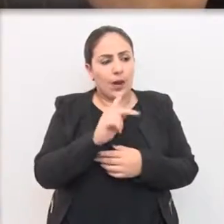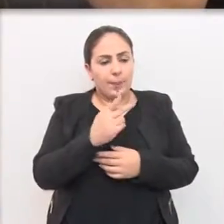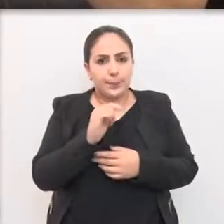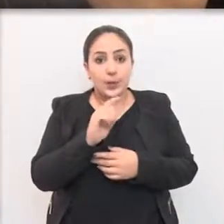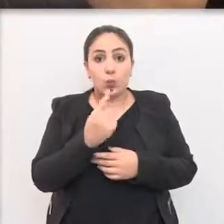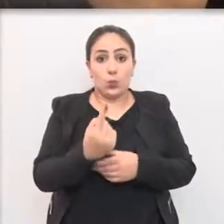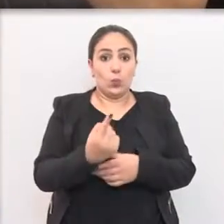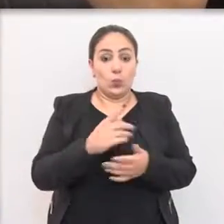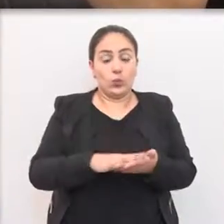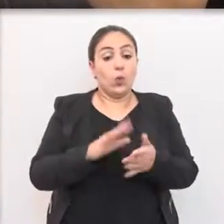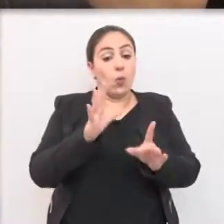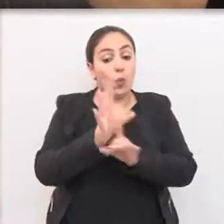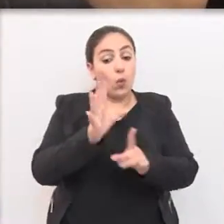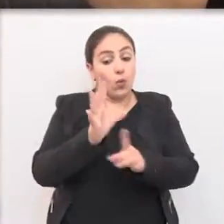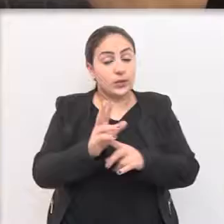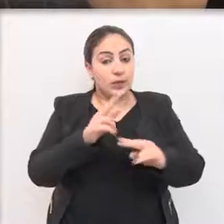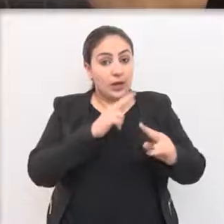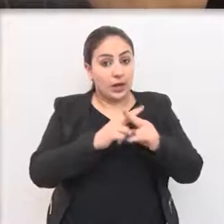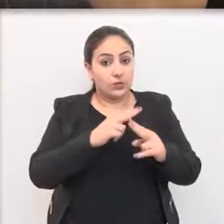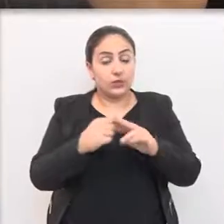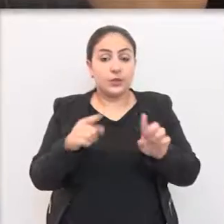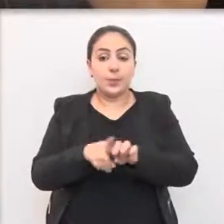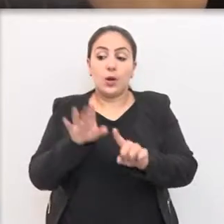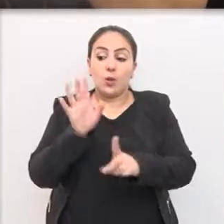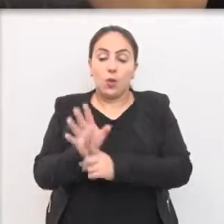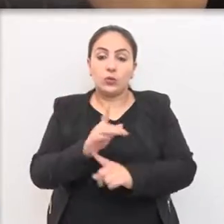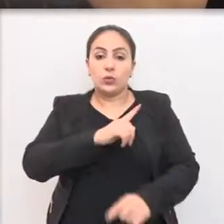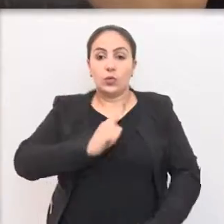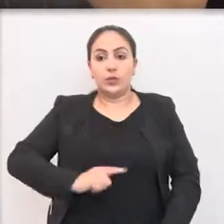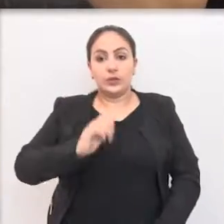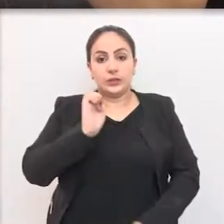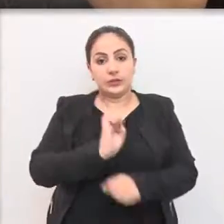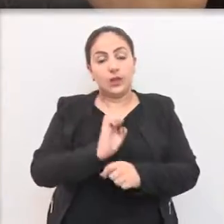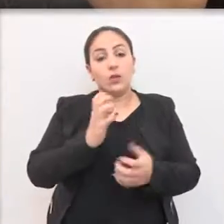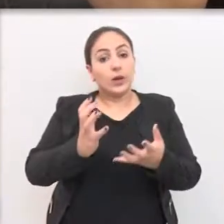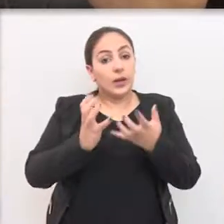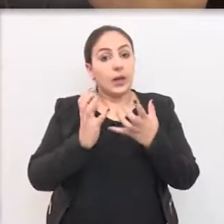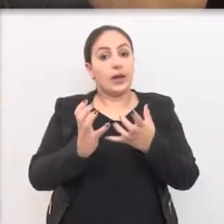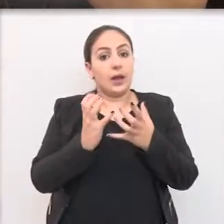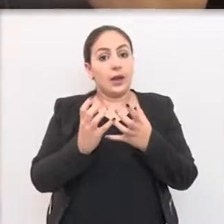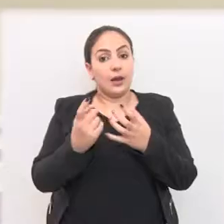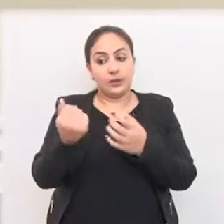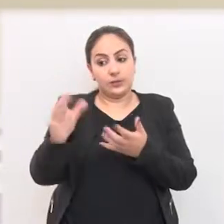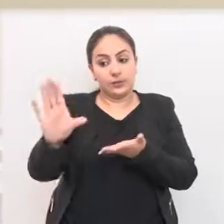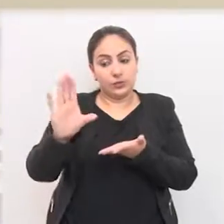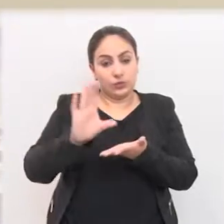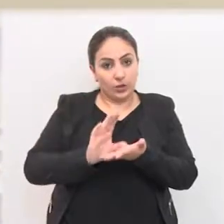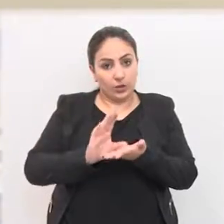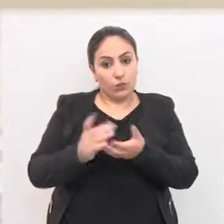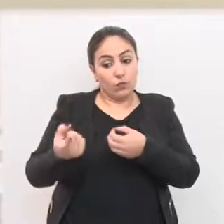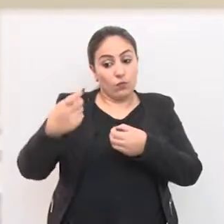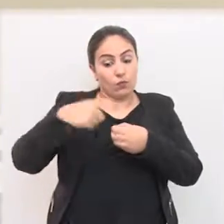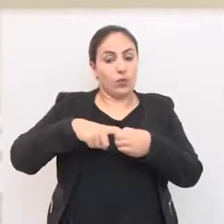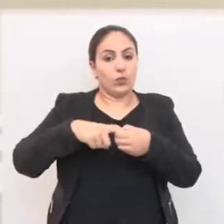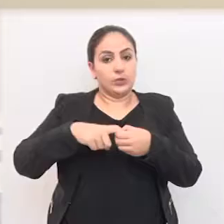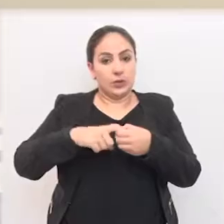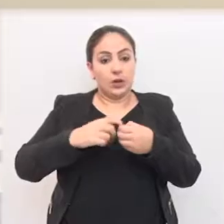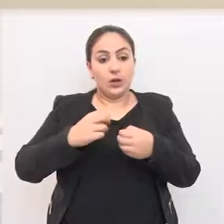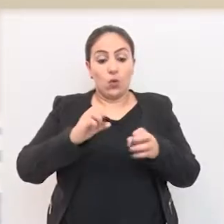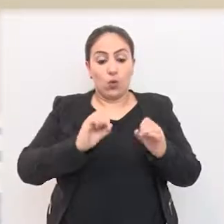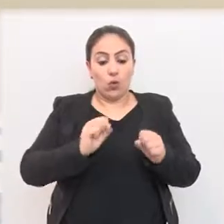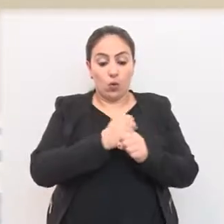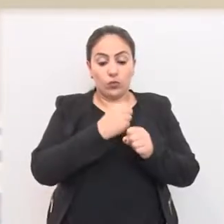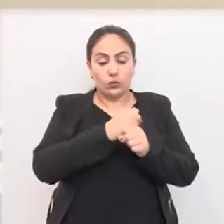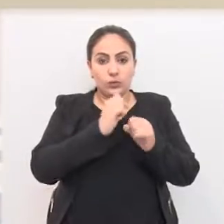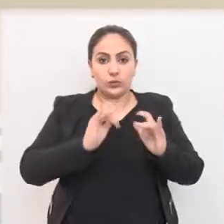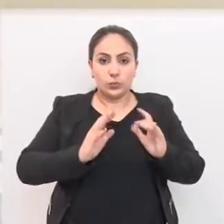1, contra a Caixa Econômica Federal e contra o Governo do Estado, quer o ressarcimento do imóvel,